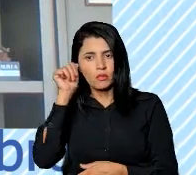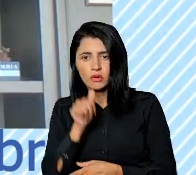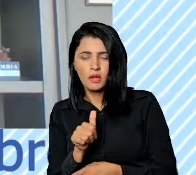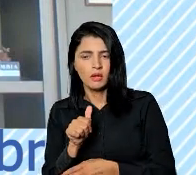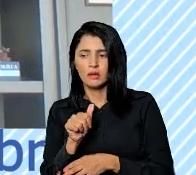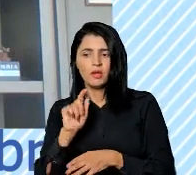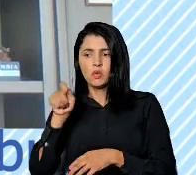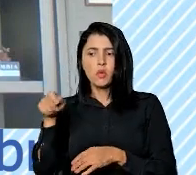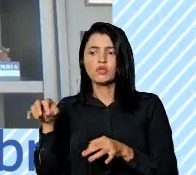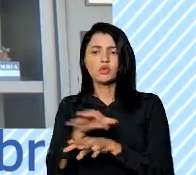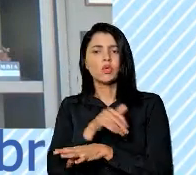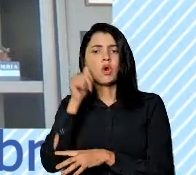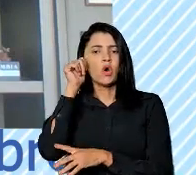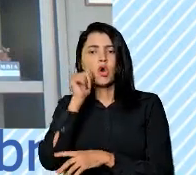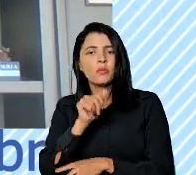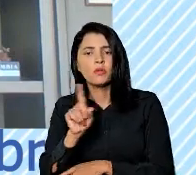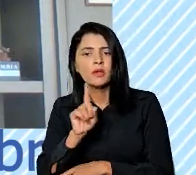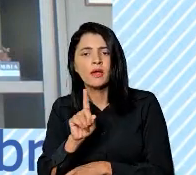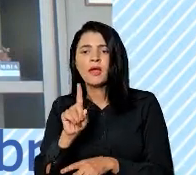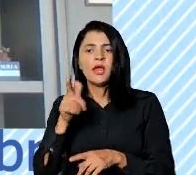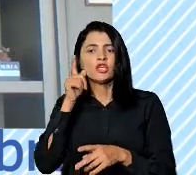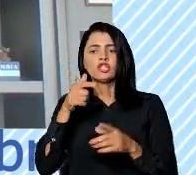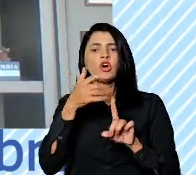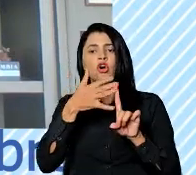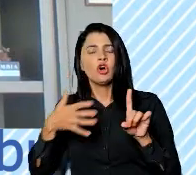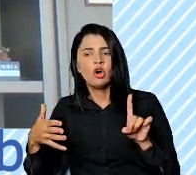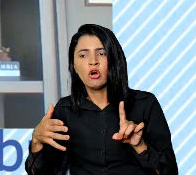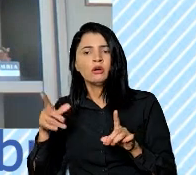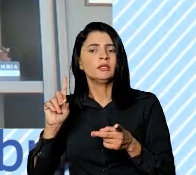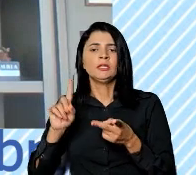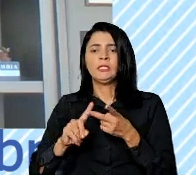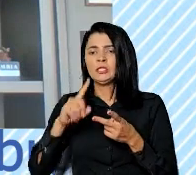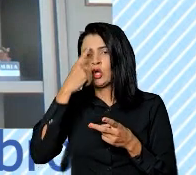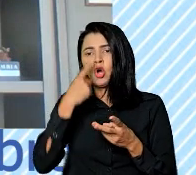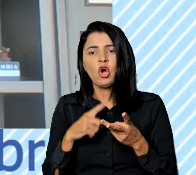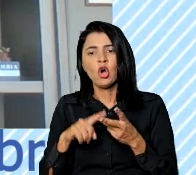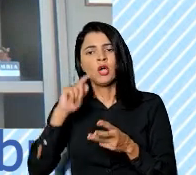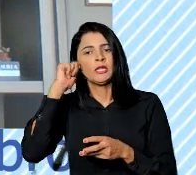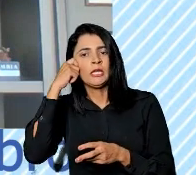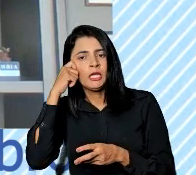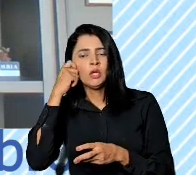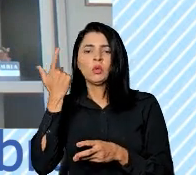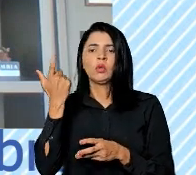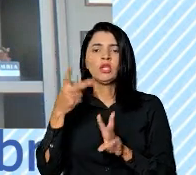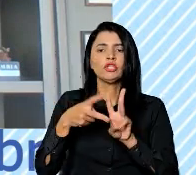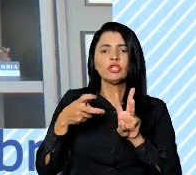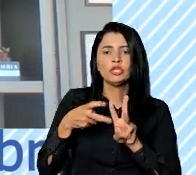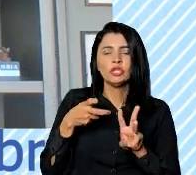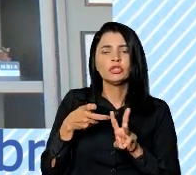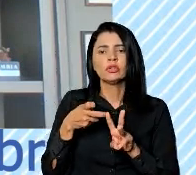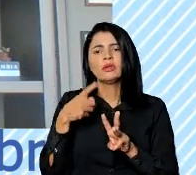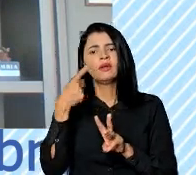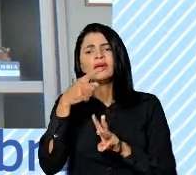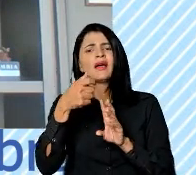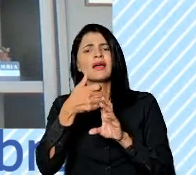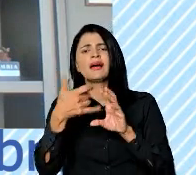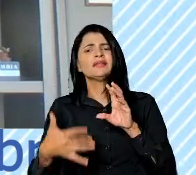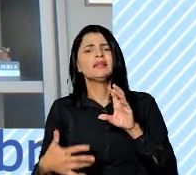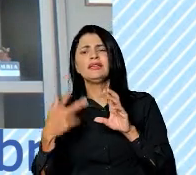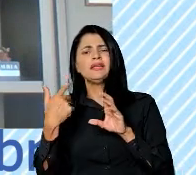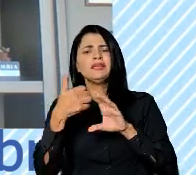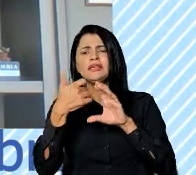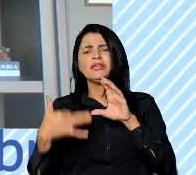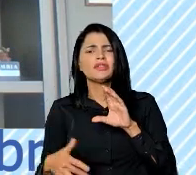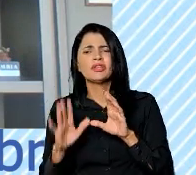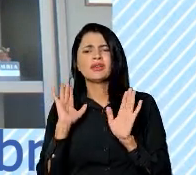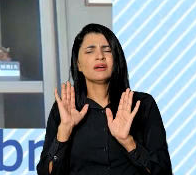mulher, não basta ser LGBT, não basta ser negra, negro, indígena. Isso são características e condições